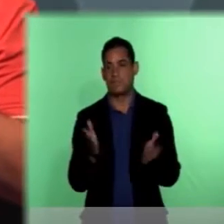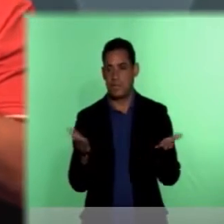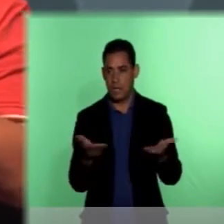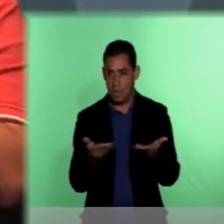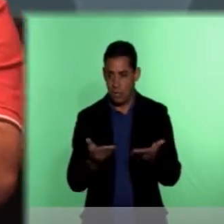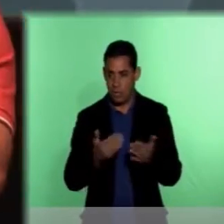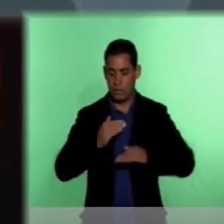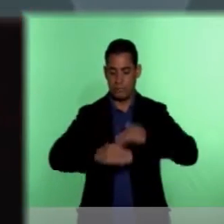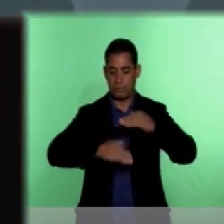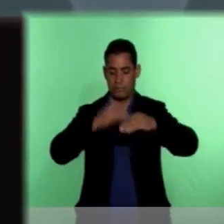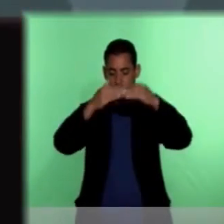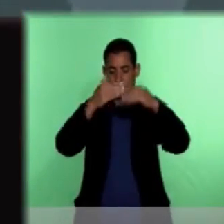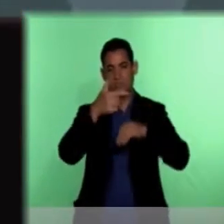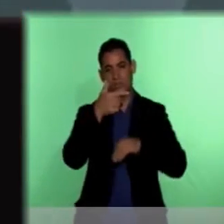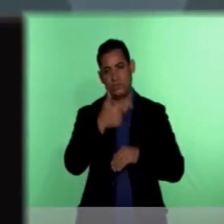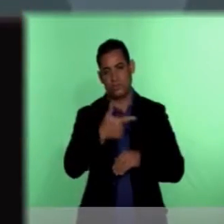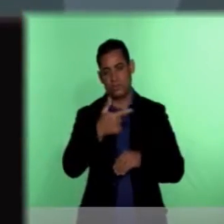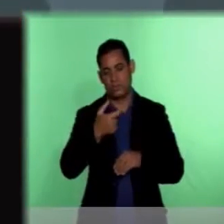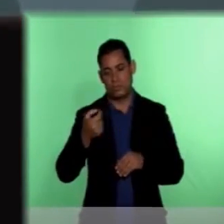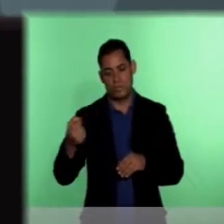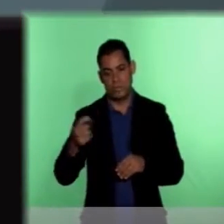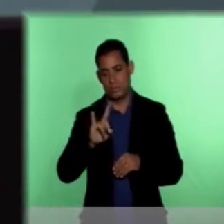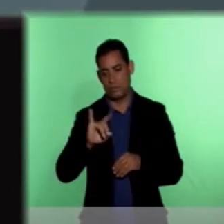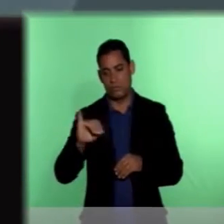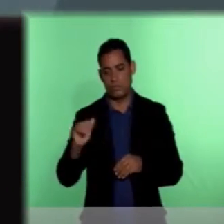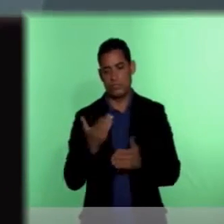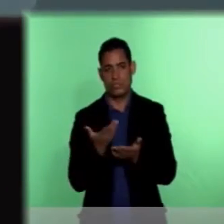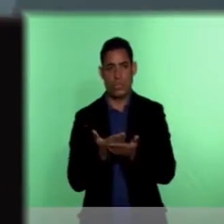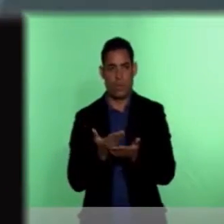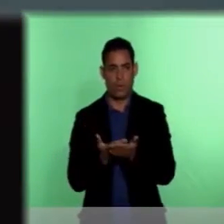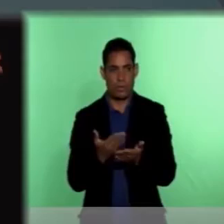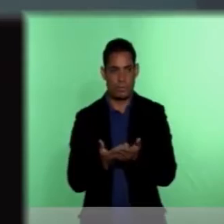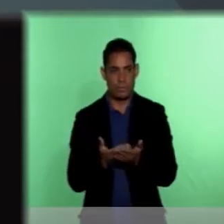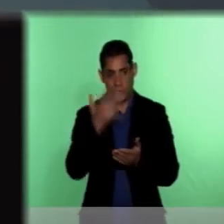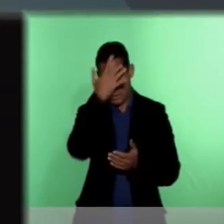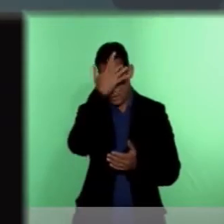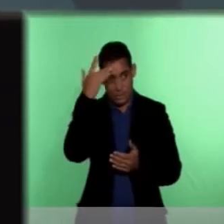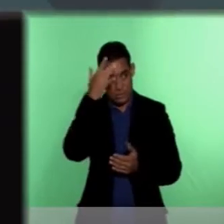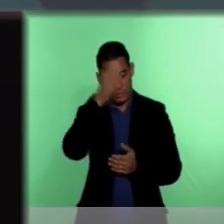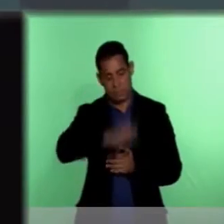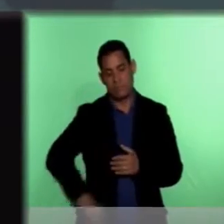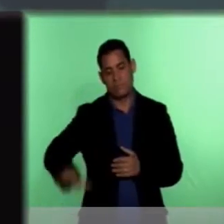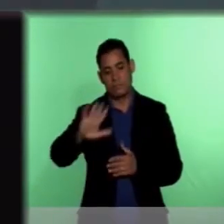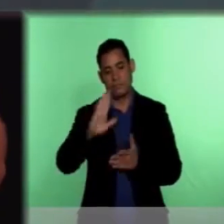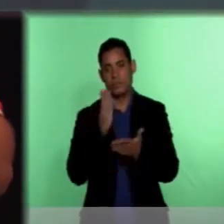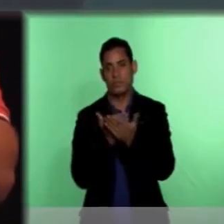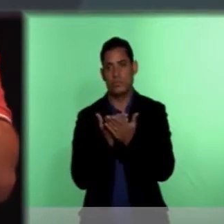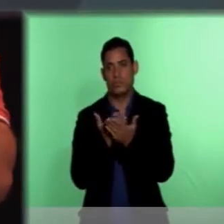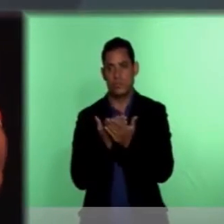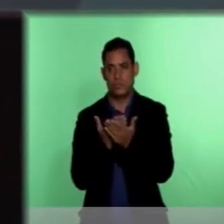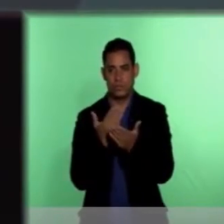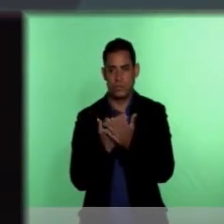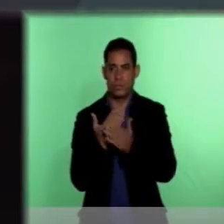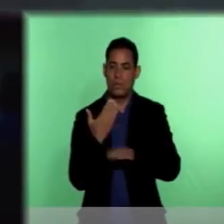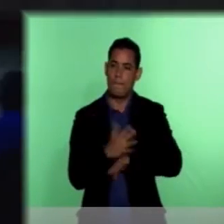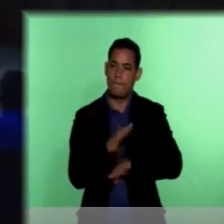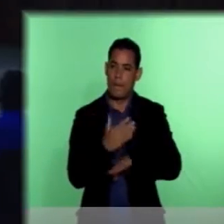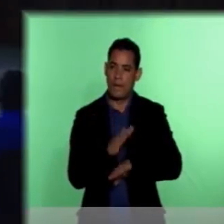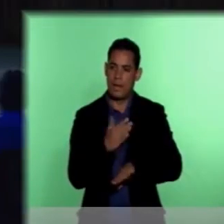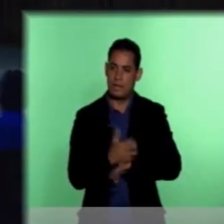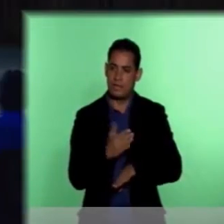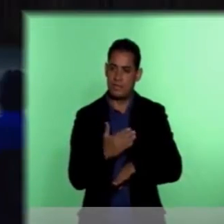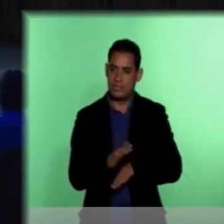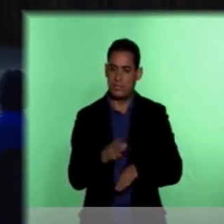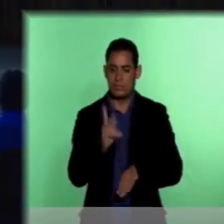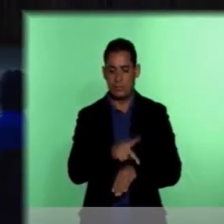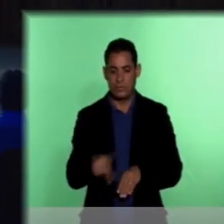para reduzir para 200 dias letivos. Os estudantes reclamam das práticas dos professores, que são práticas